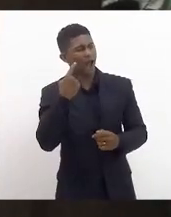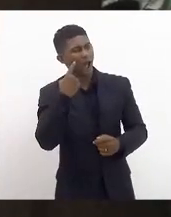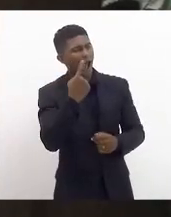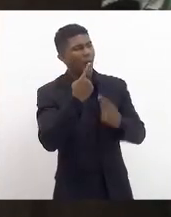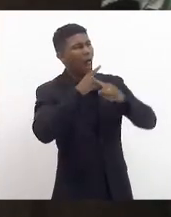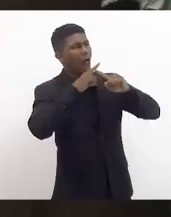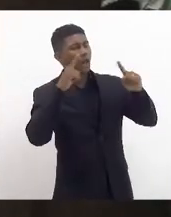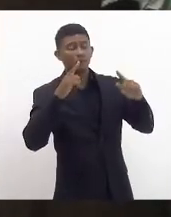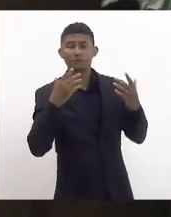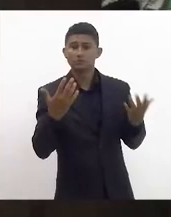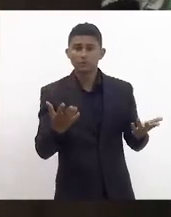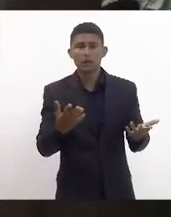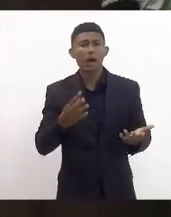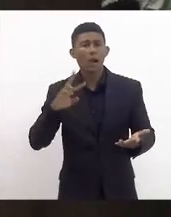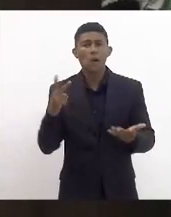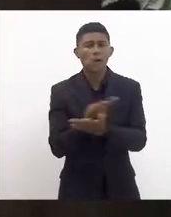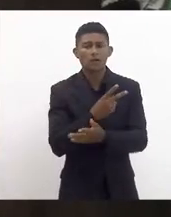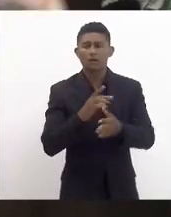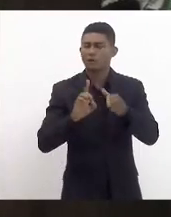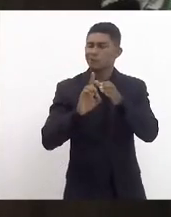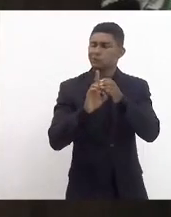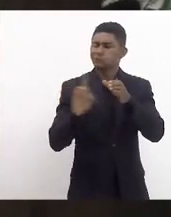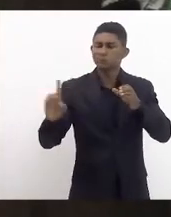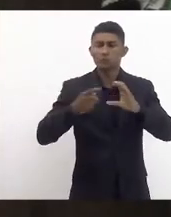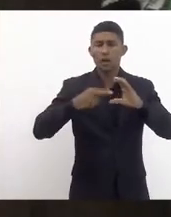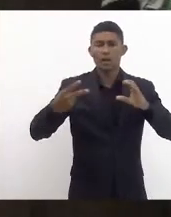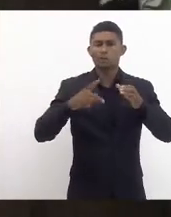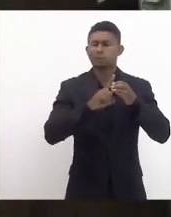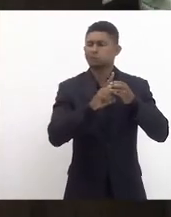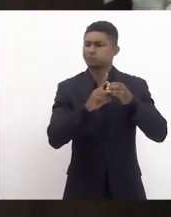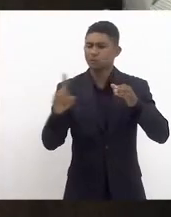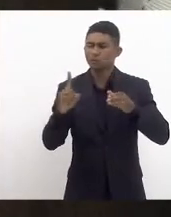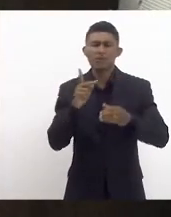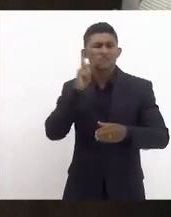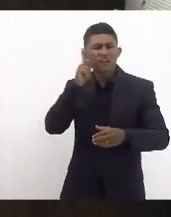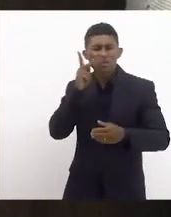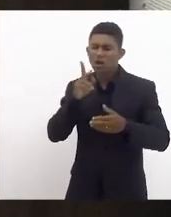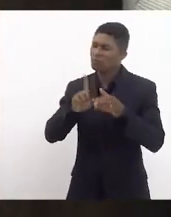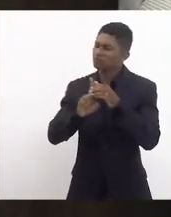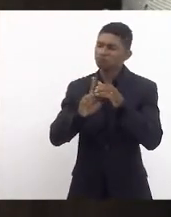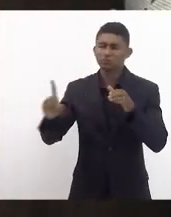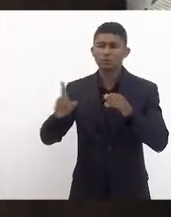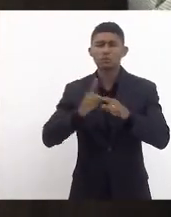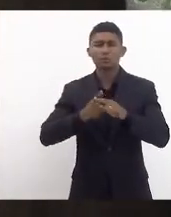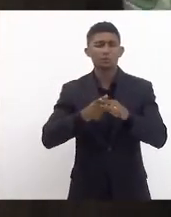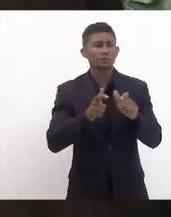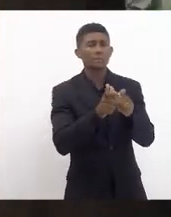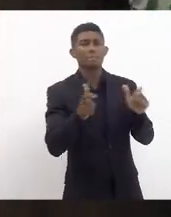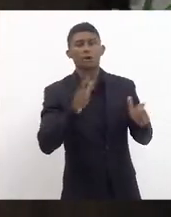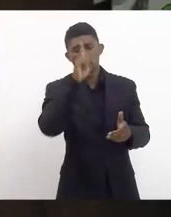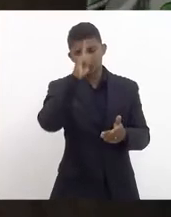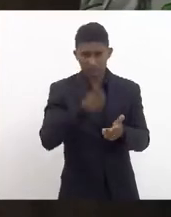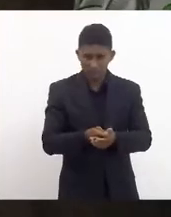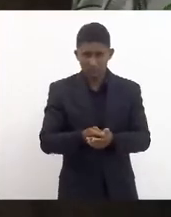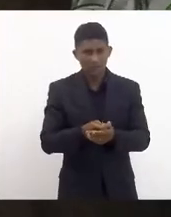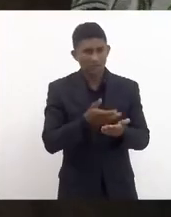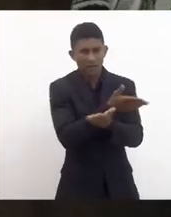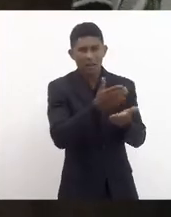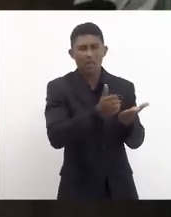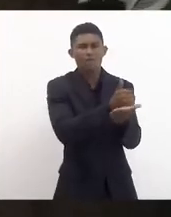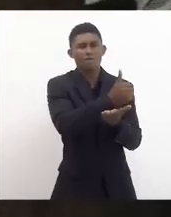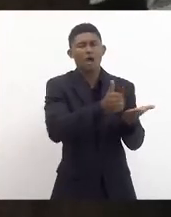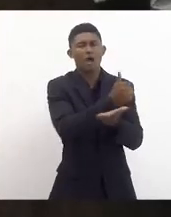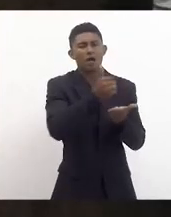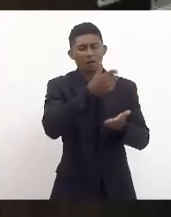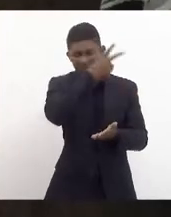foi afastada da Câmara Municipal, afastada do exercício do seu mandato, por decisão da maioria que dá sustentação subserviente